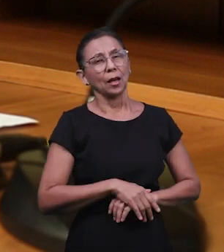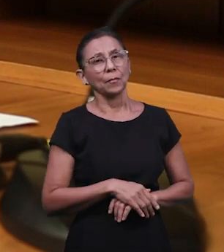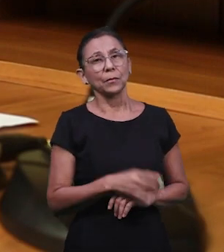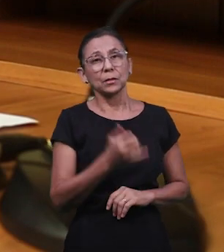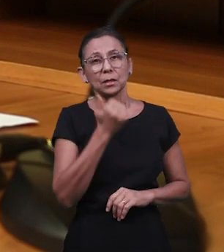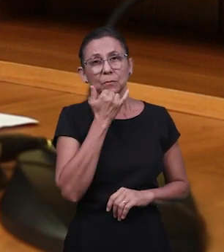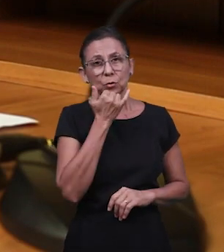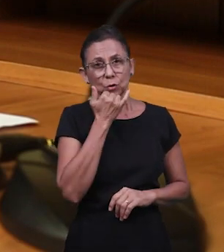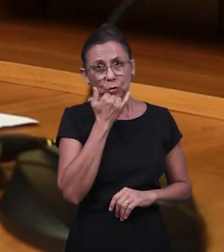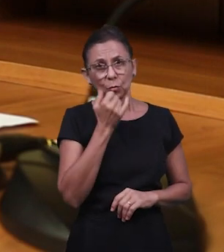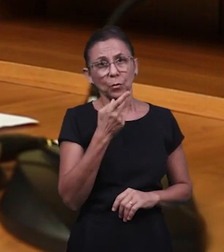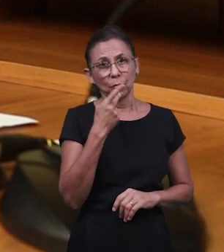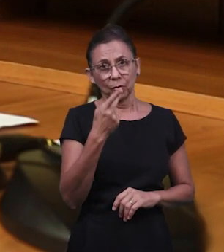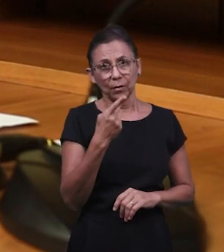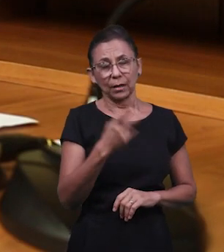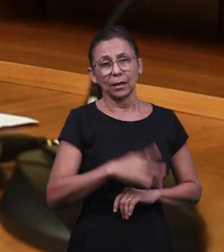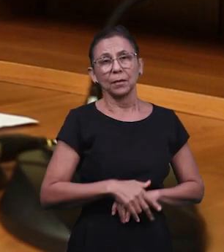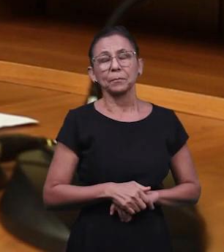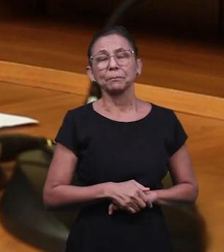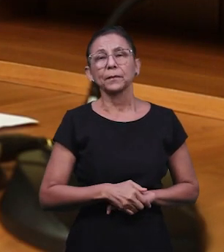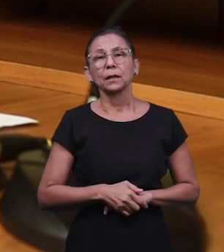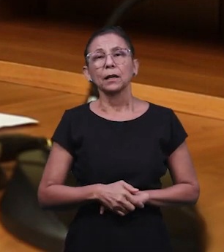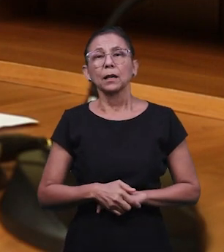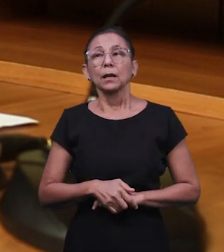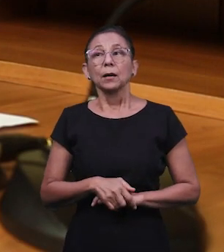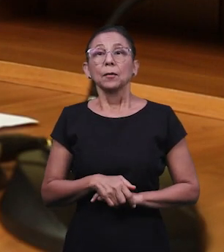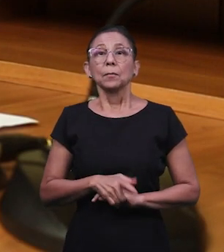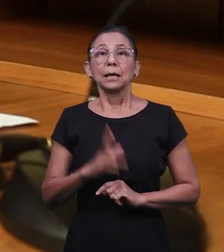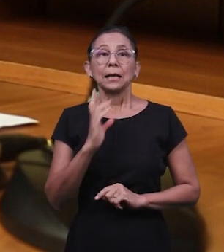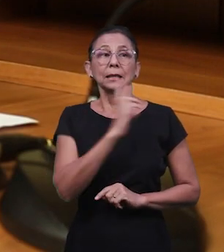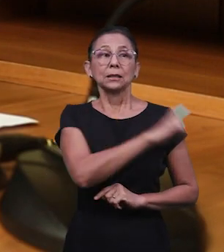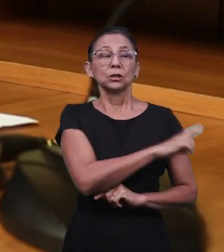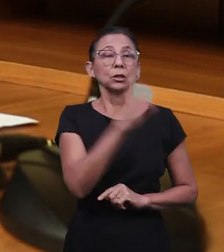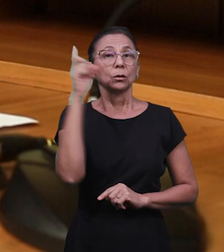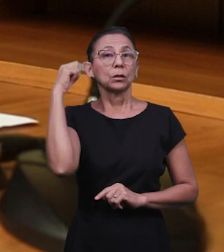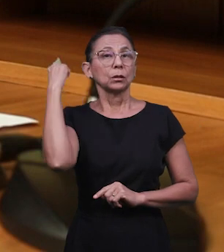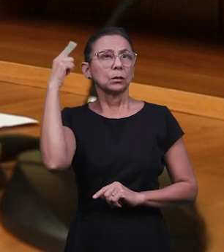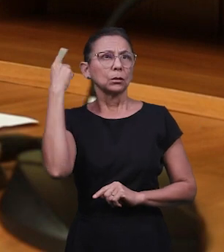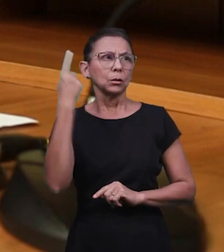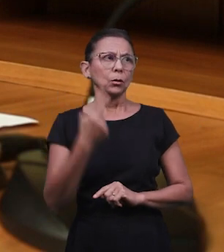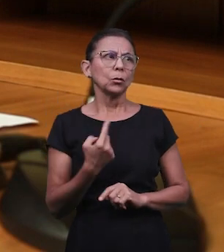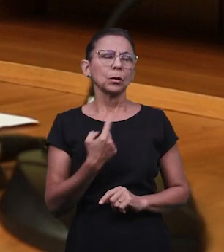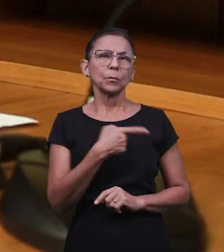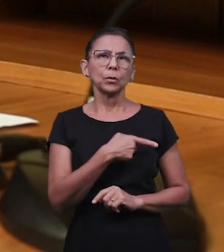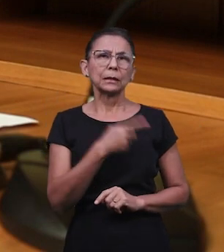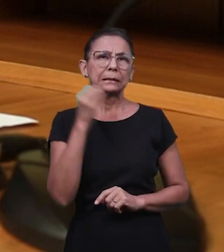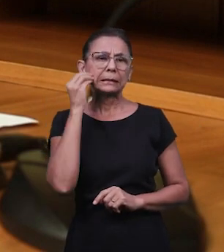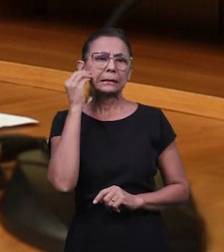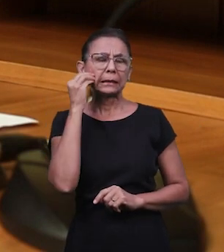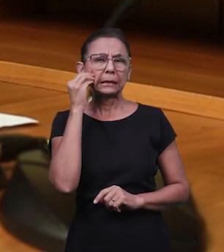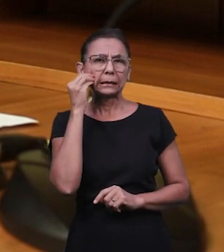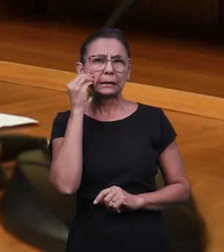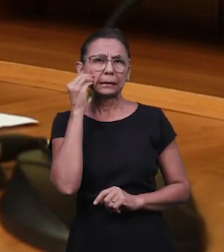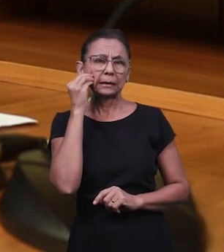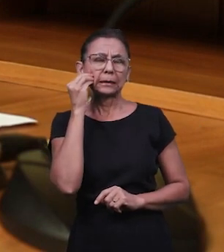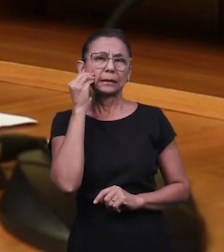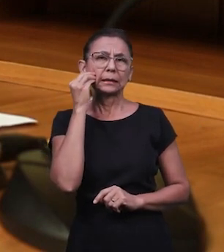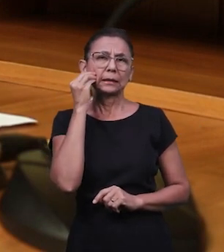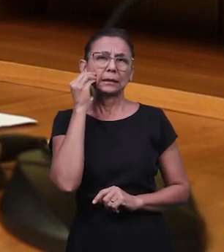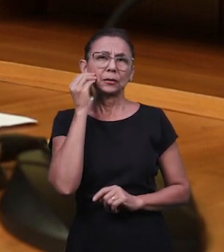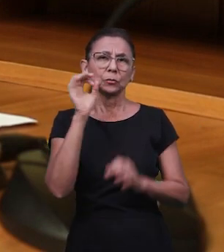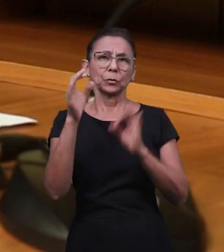irmãos me perdoem a franqueza, a grande loucura da religião é tentar substituir o projeto de Deus por um projeto